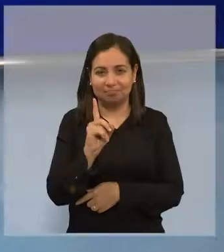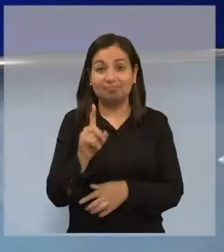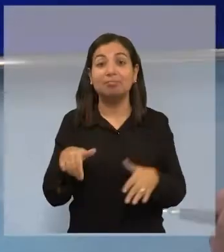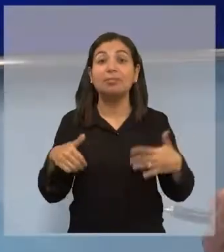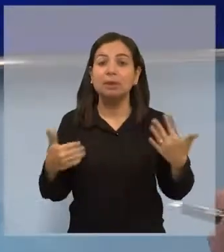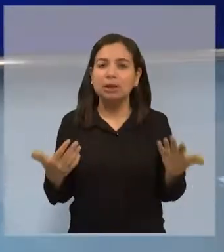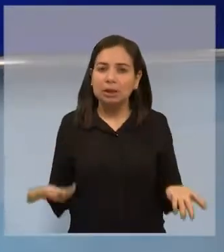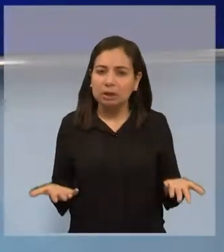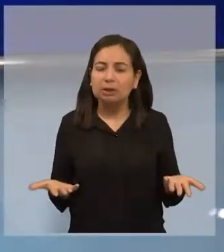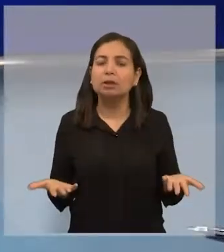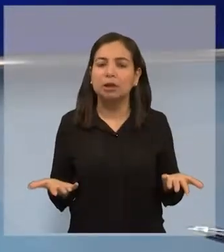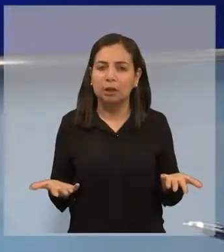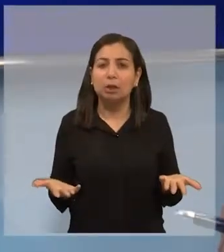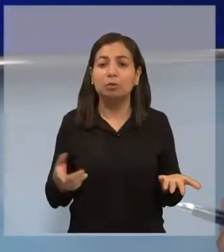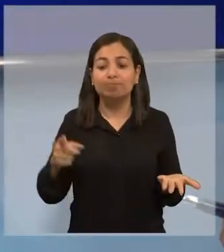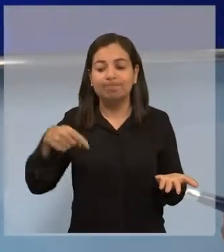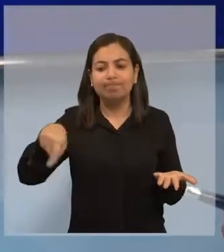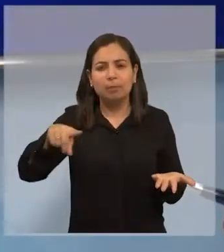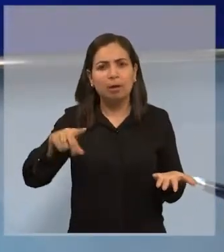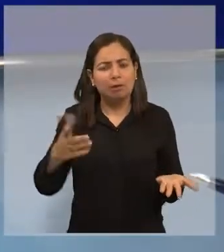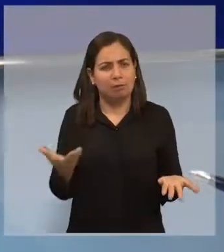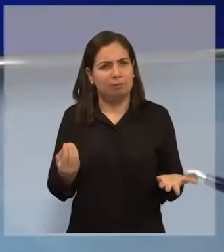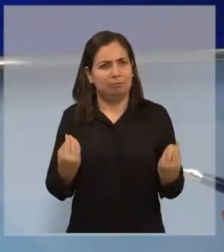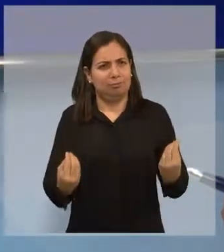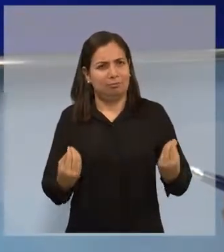obviamente, deixou os deputados, os líderes,